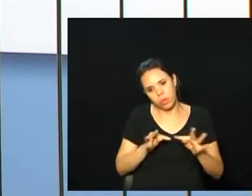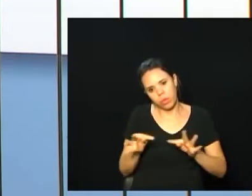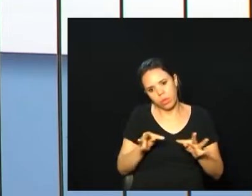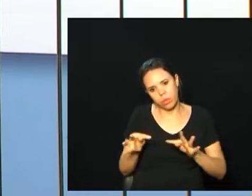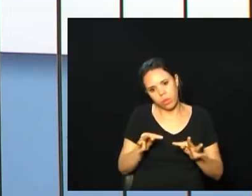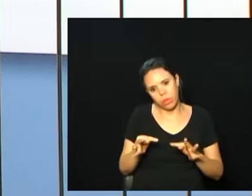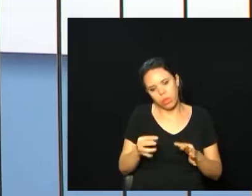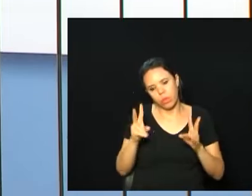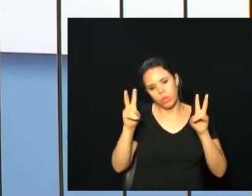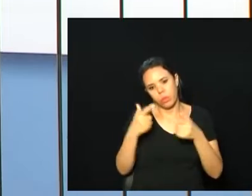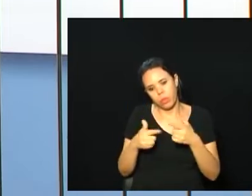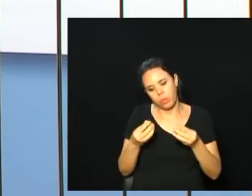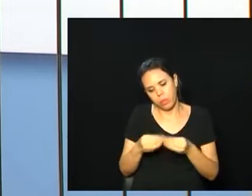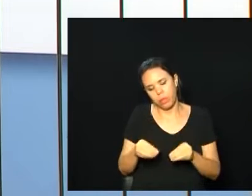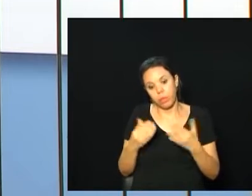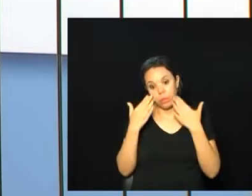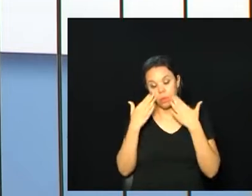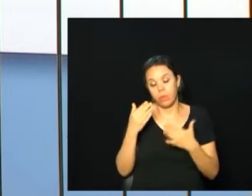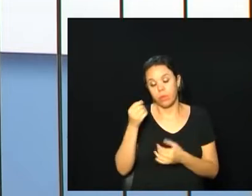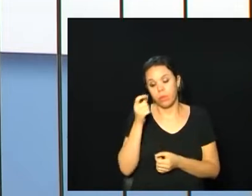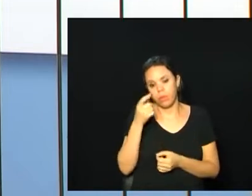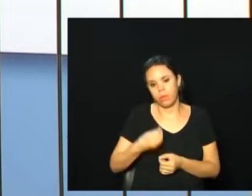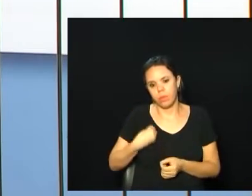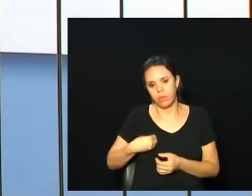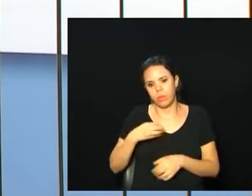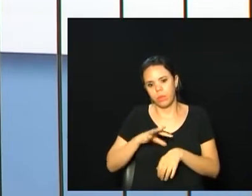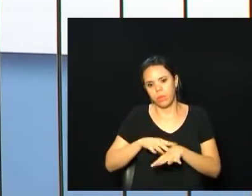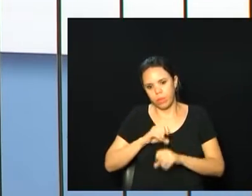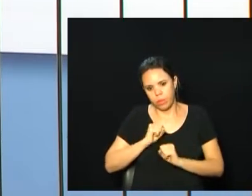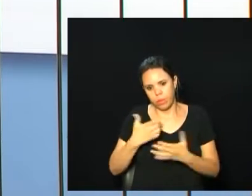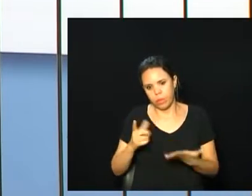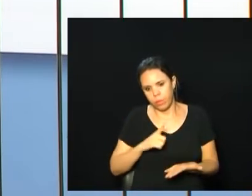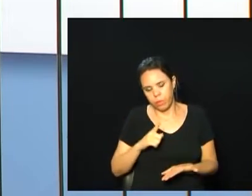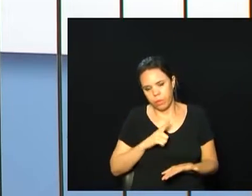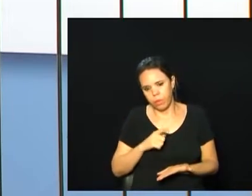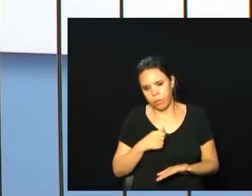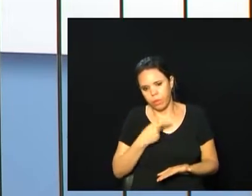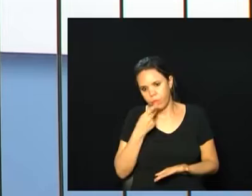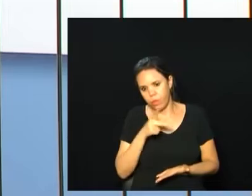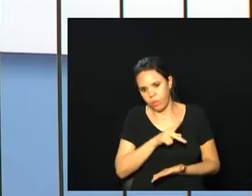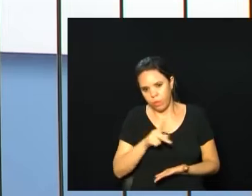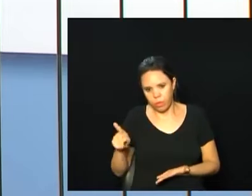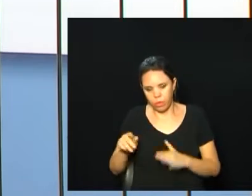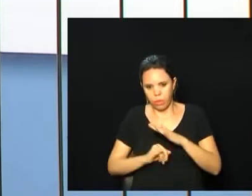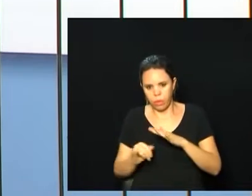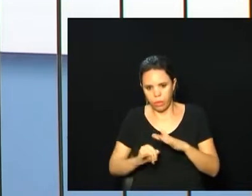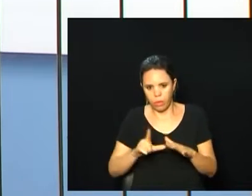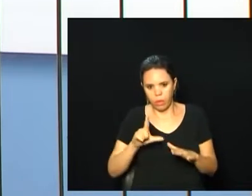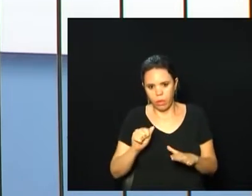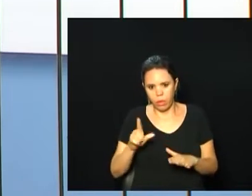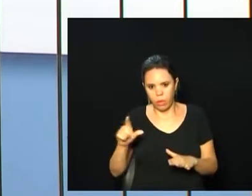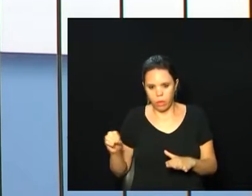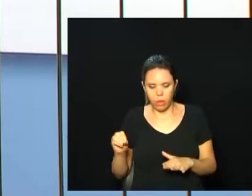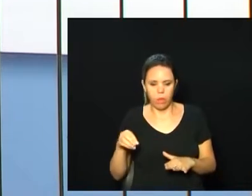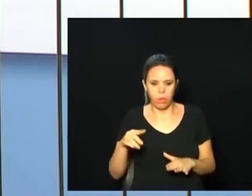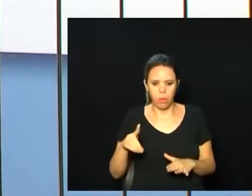sobre o impacto do diagnóstico e a vida com a doença. Nós temos ainda a fala da presidente do Instituto Lado a Lado, a